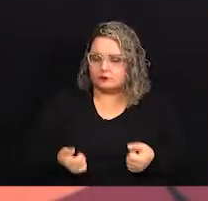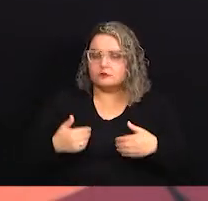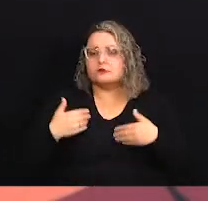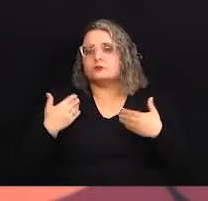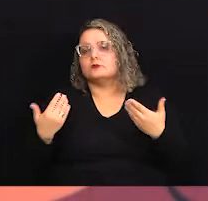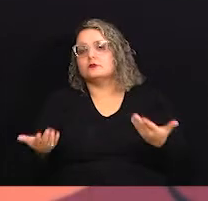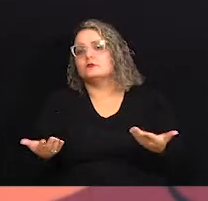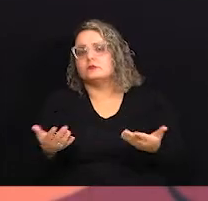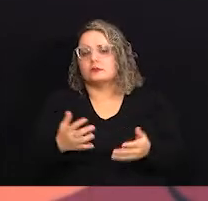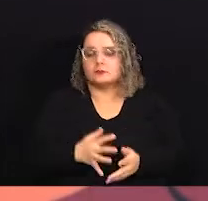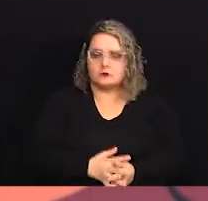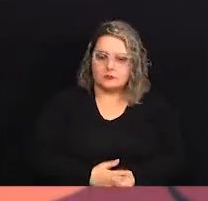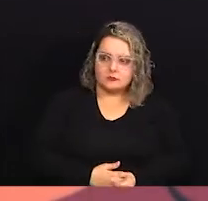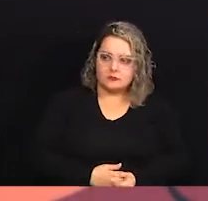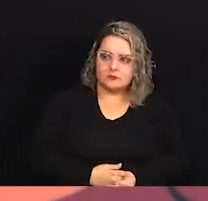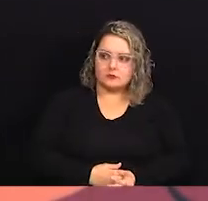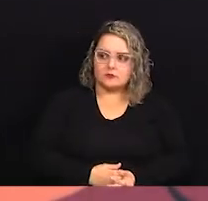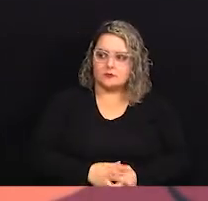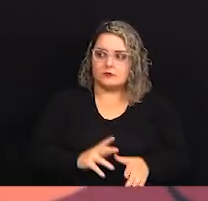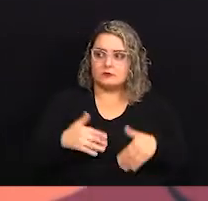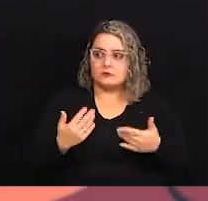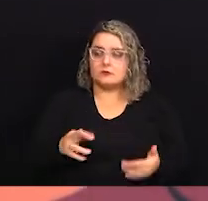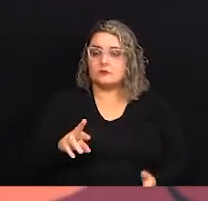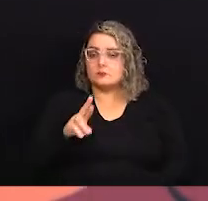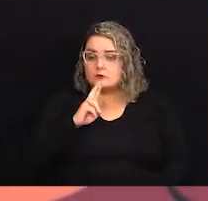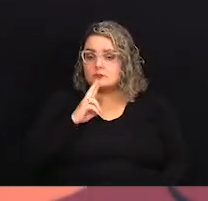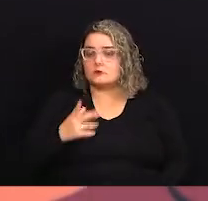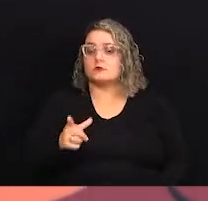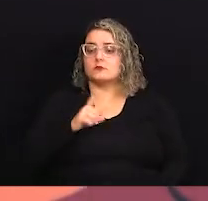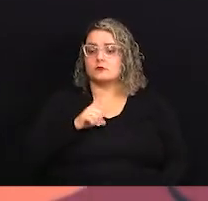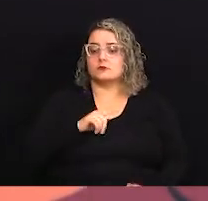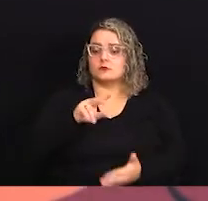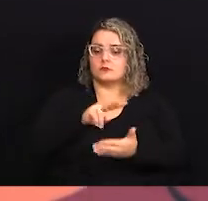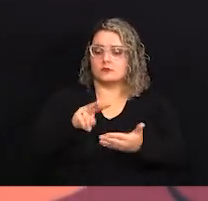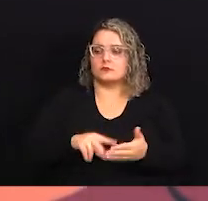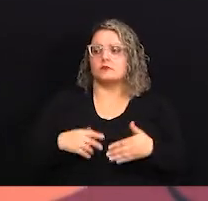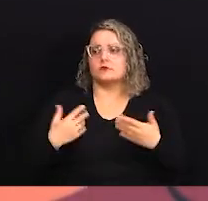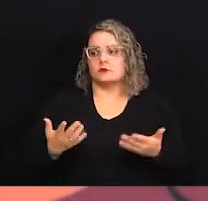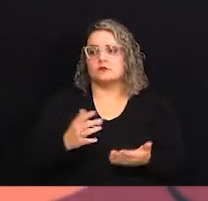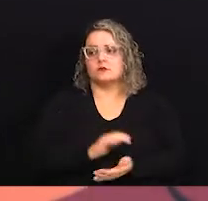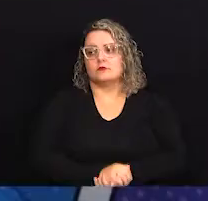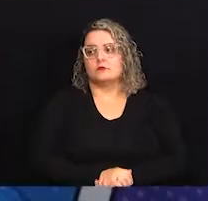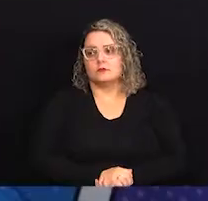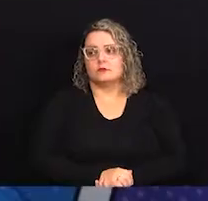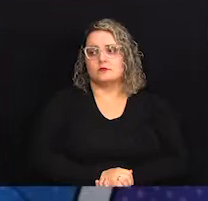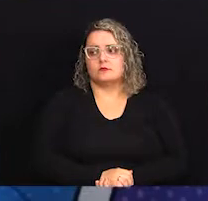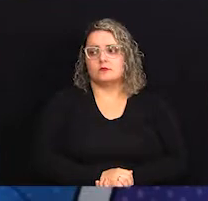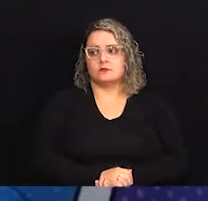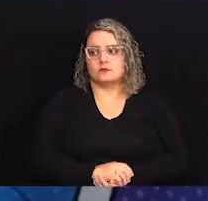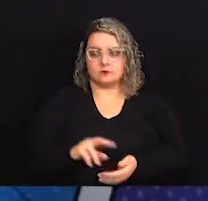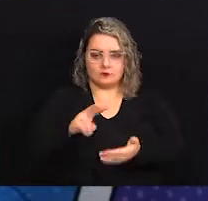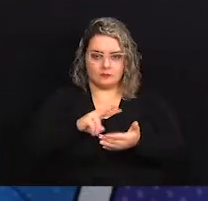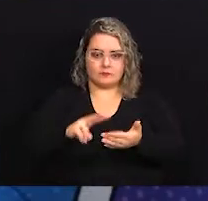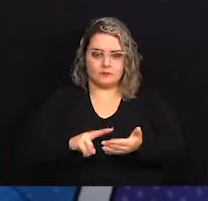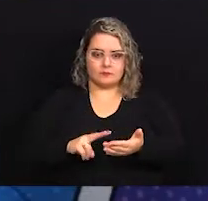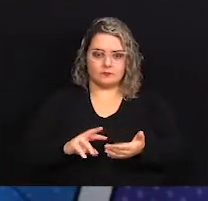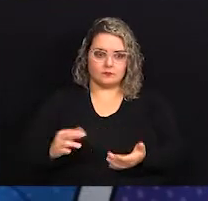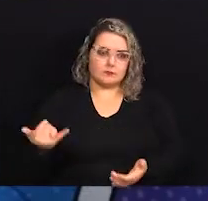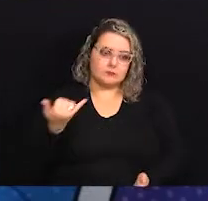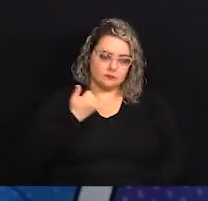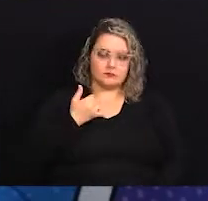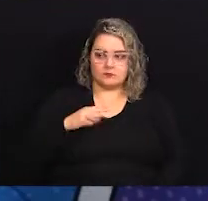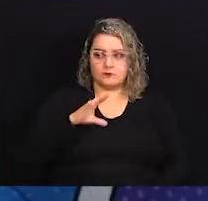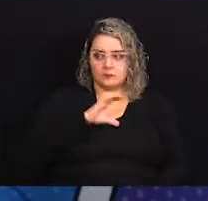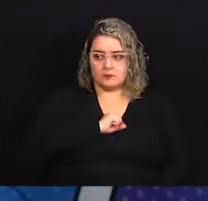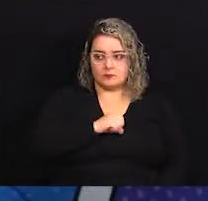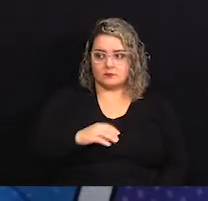né? Quais foram e qual foi o retorno que você teve do leitor? Bom, os leitores que me